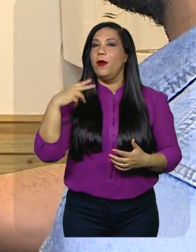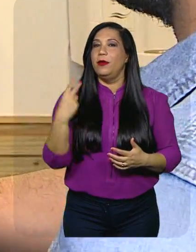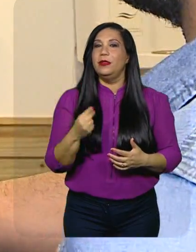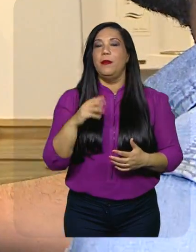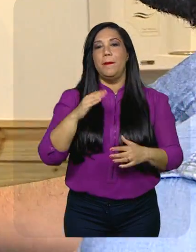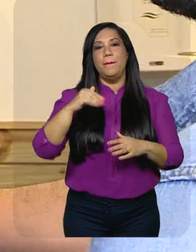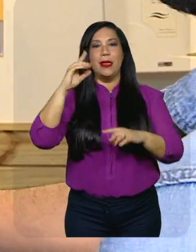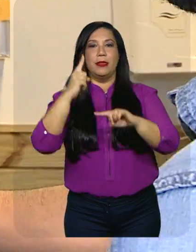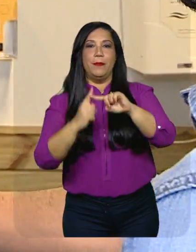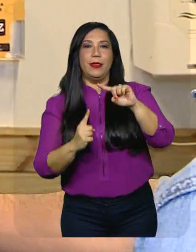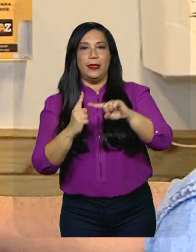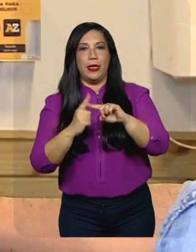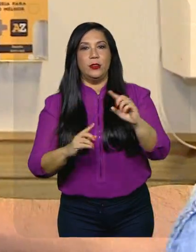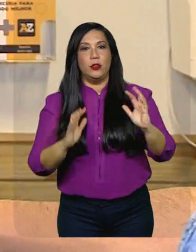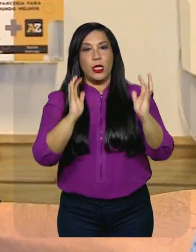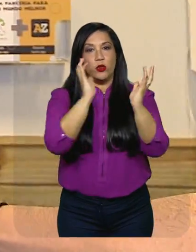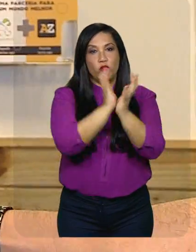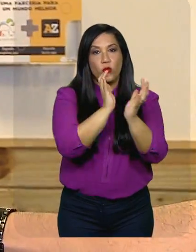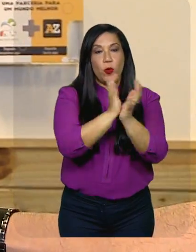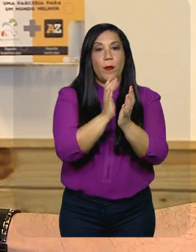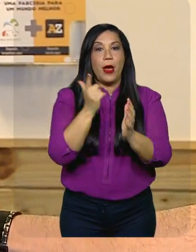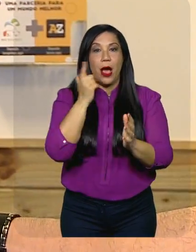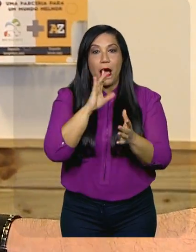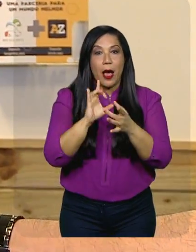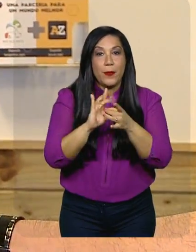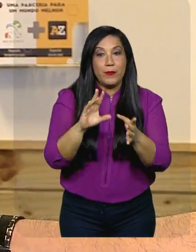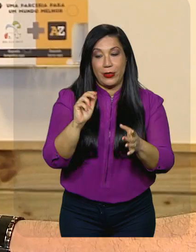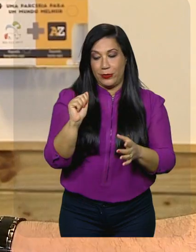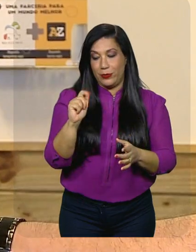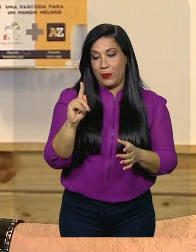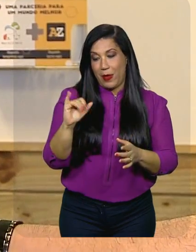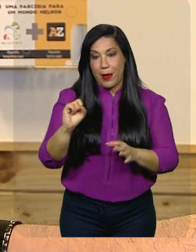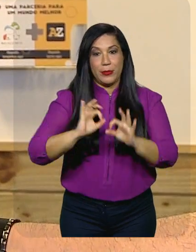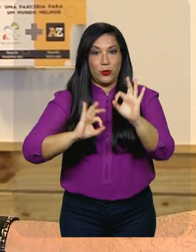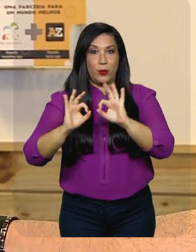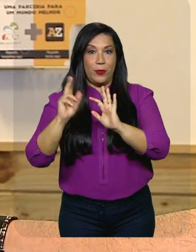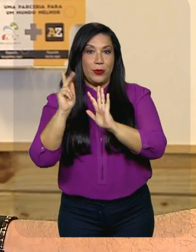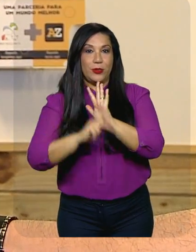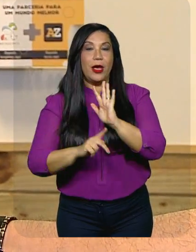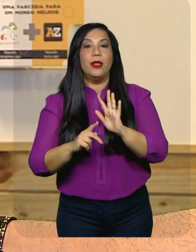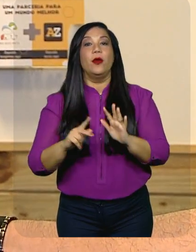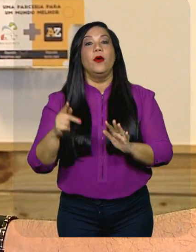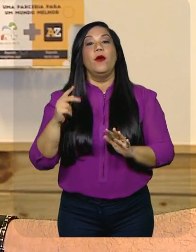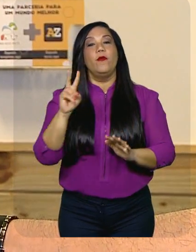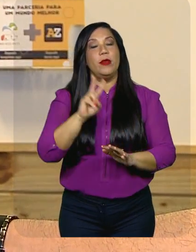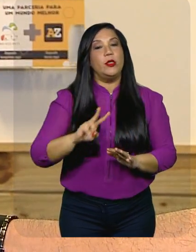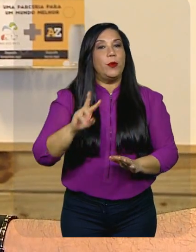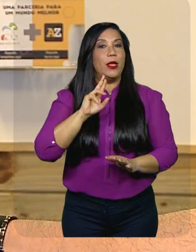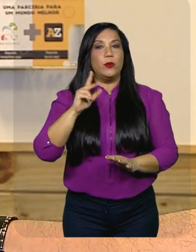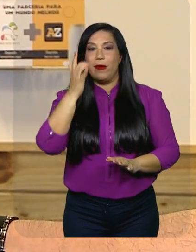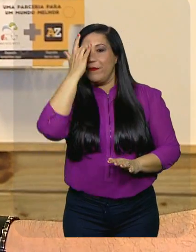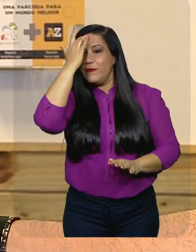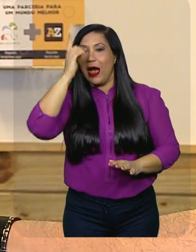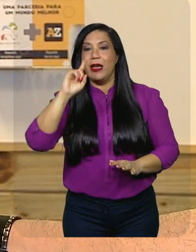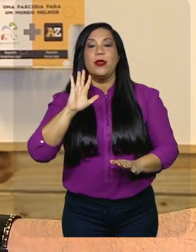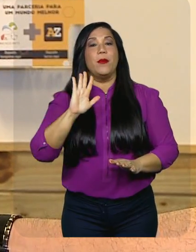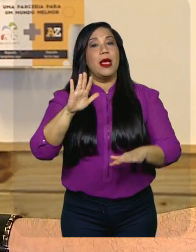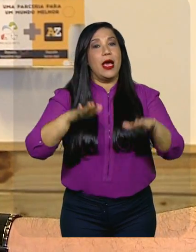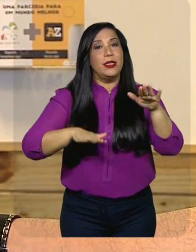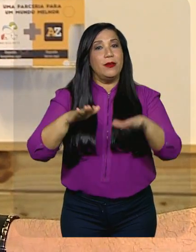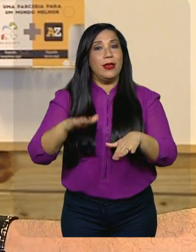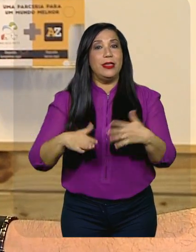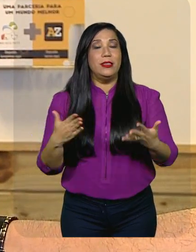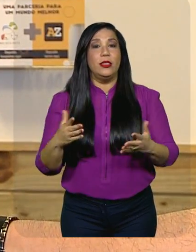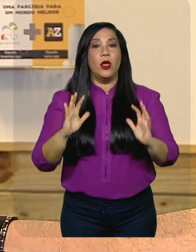da metade das turmas aprovadas do APES, então a gente tem vestibular não é fácil, né? E às vezes você